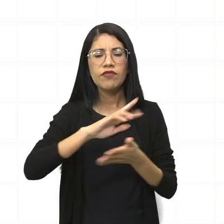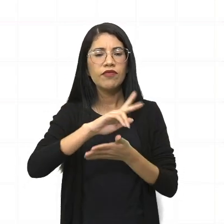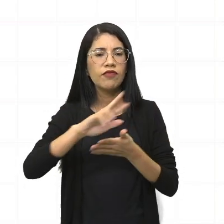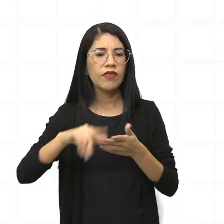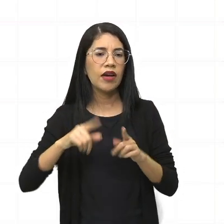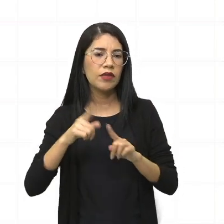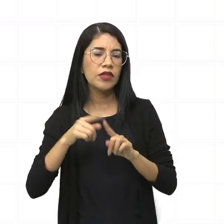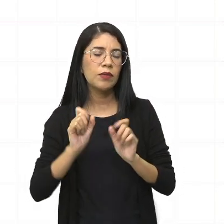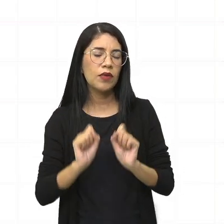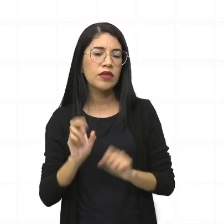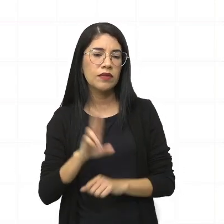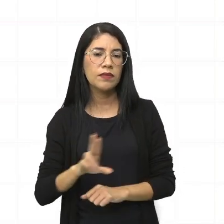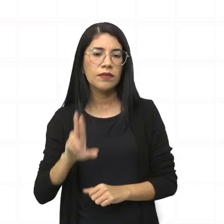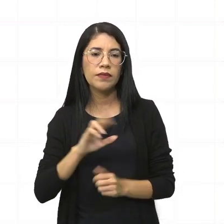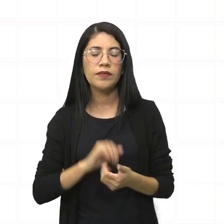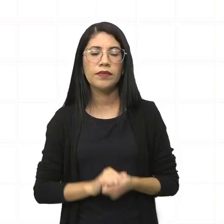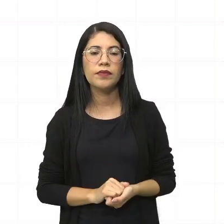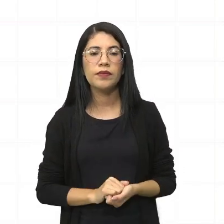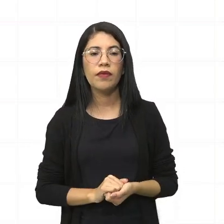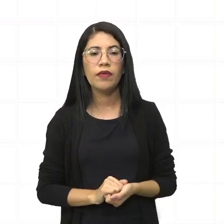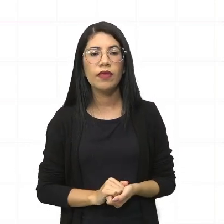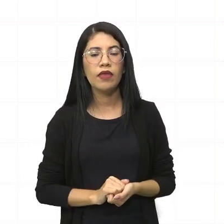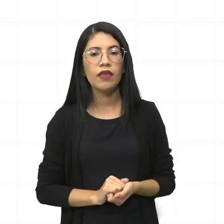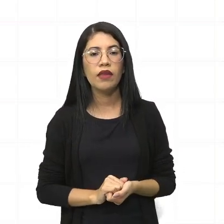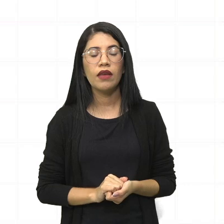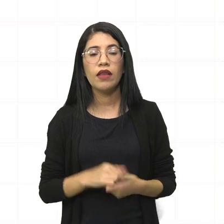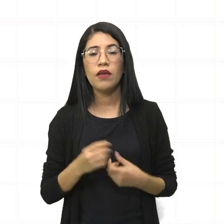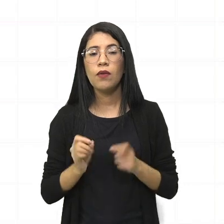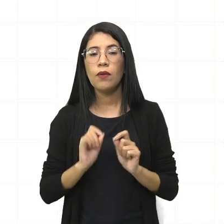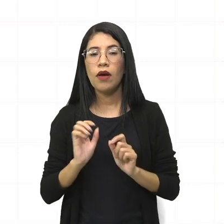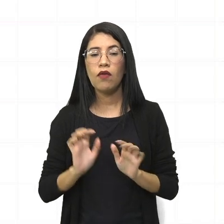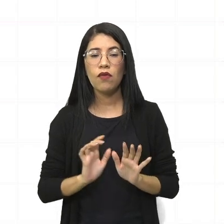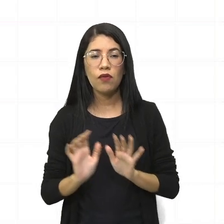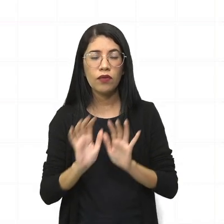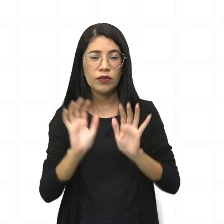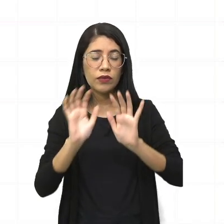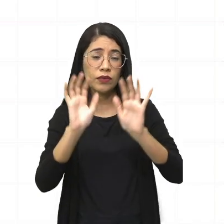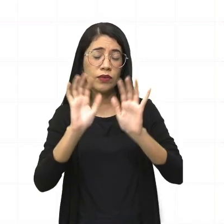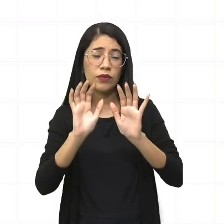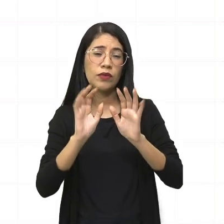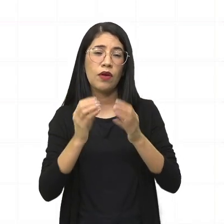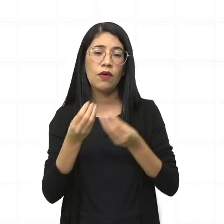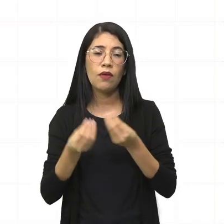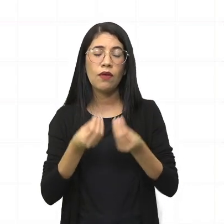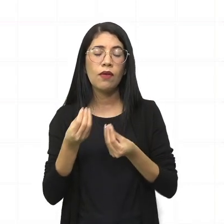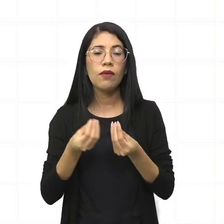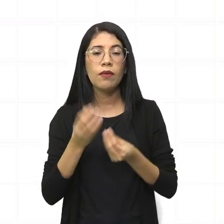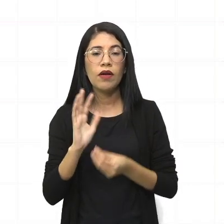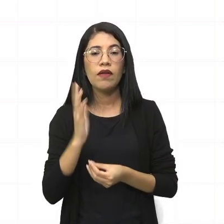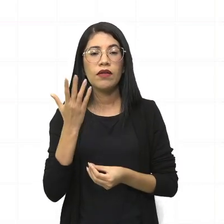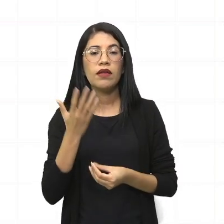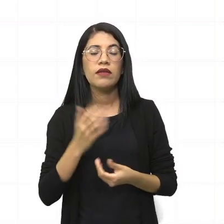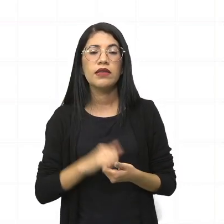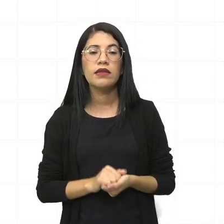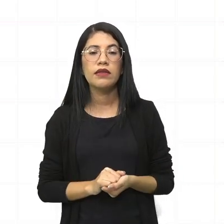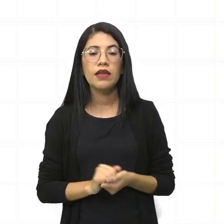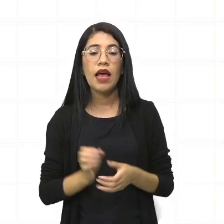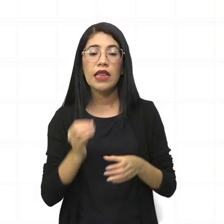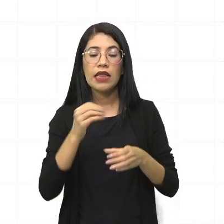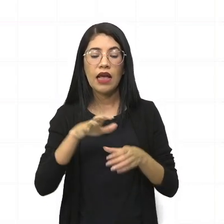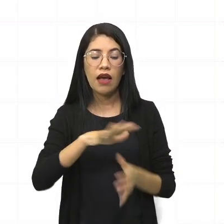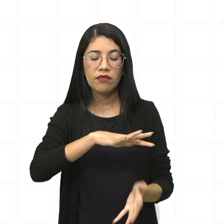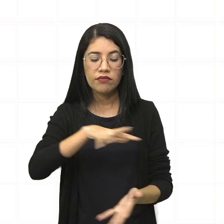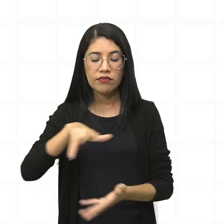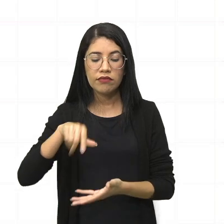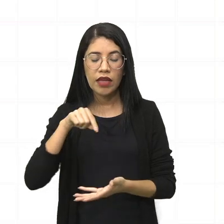outras aplicações. Então, o vapor, né, o vapor gerado ali no interior da